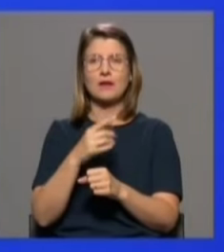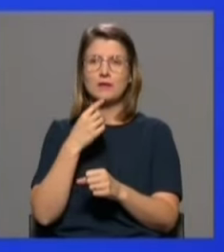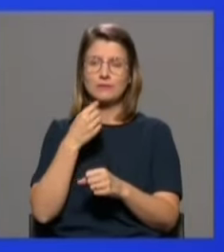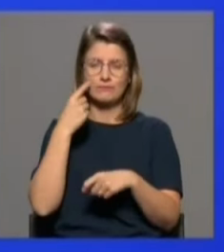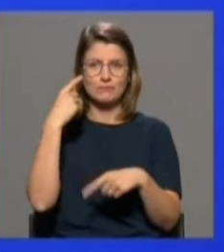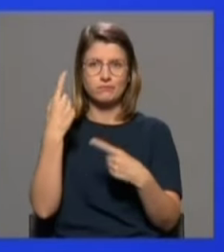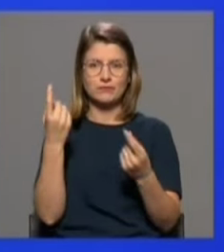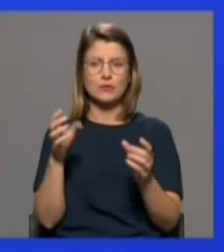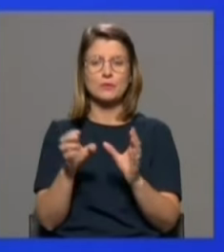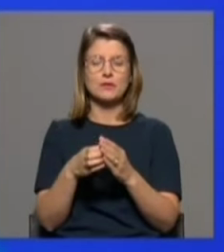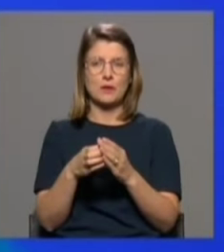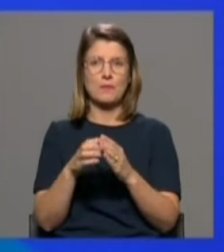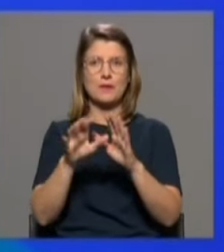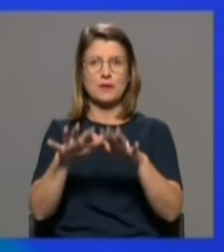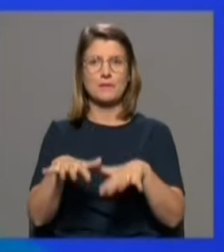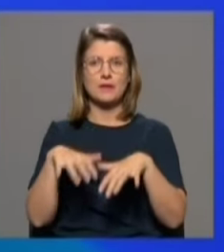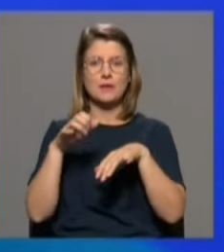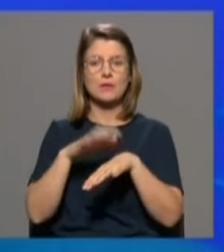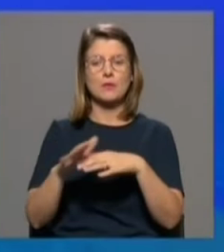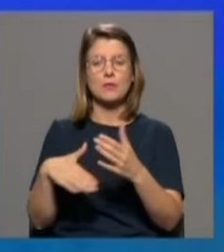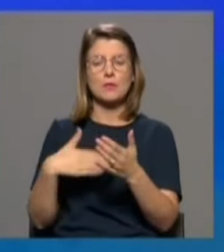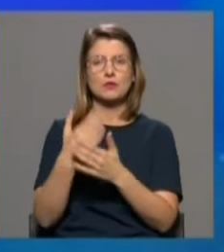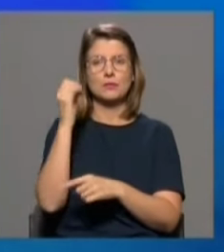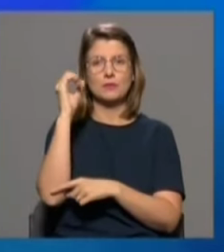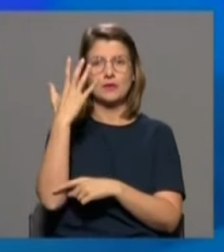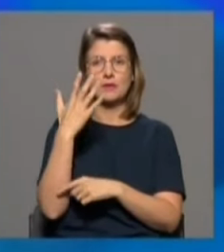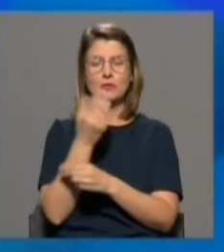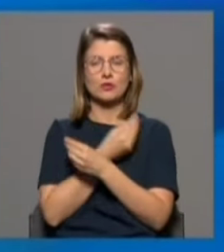que está a analisar os projetos de resolução do PAN e do Bloco de